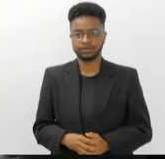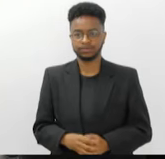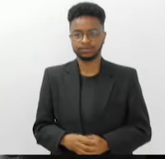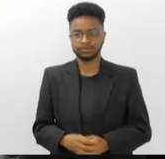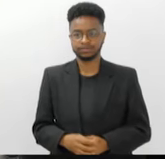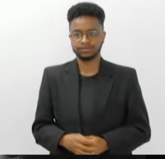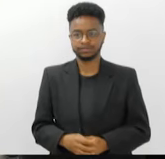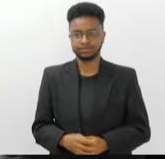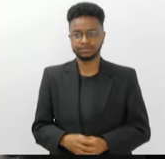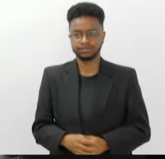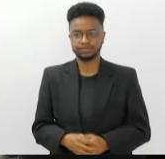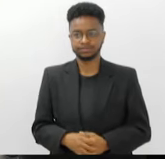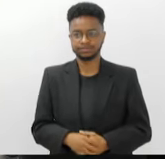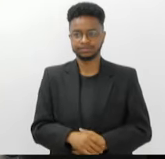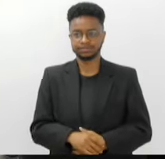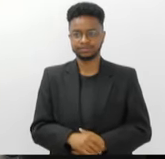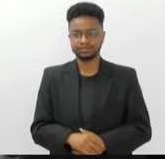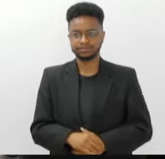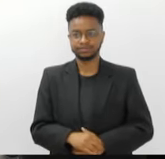Gisele, não tem mais não?